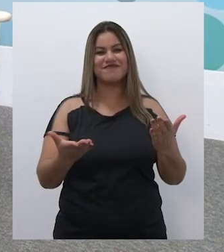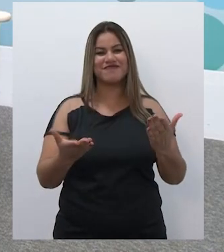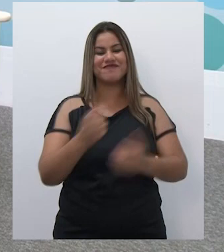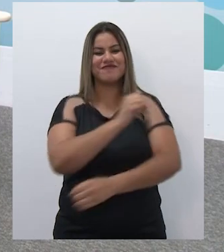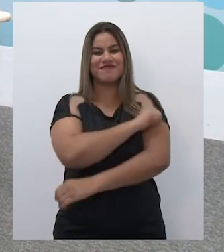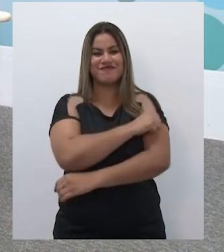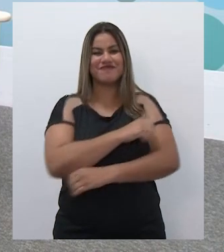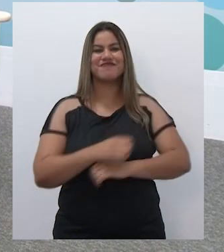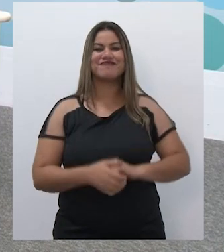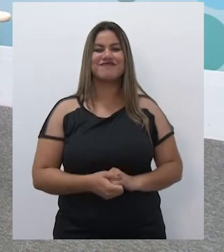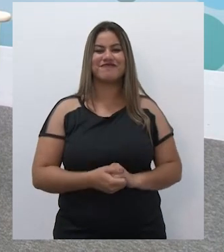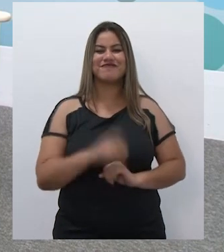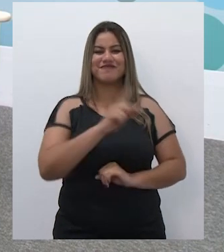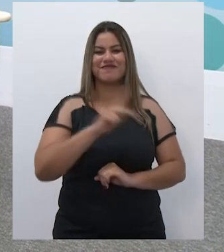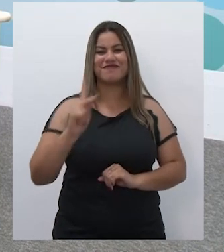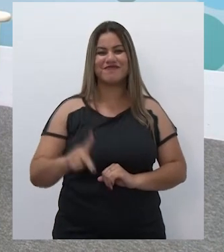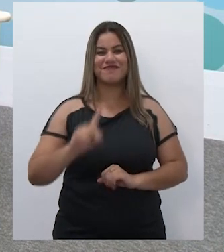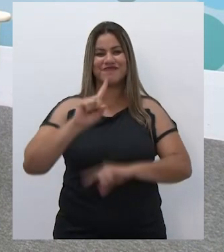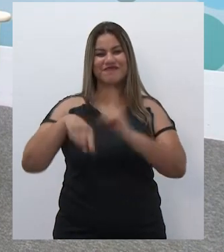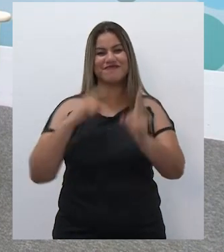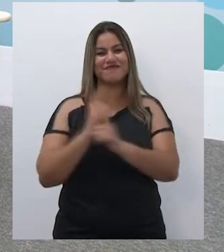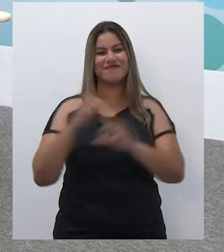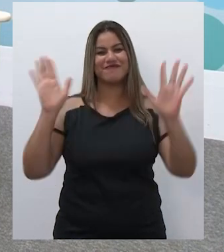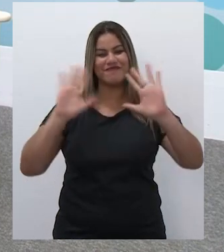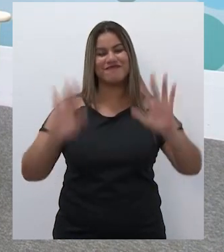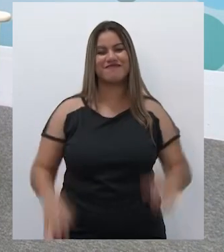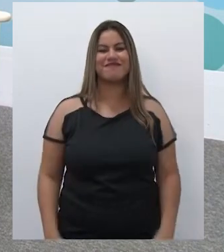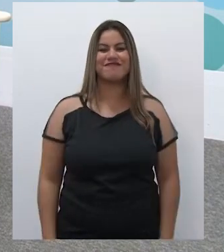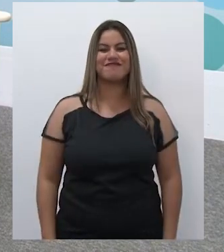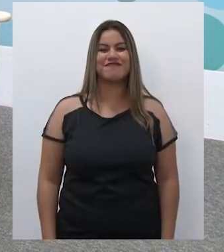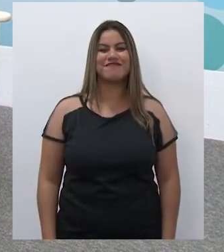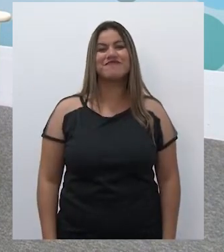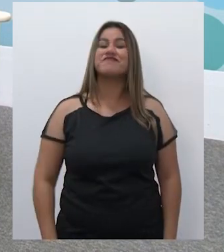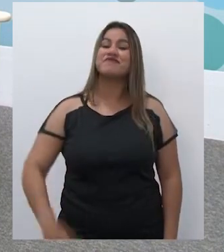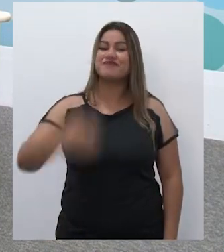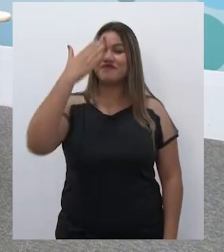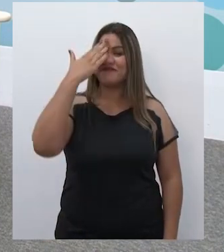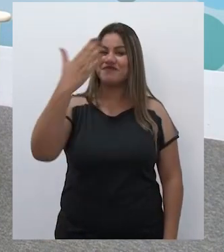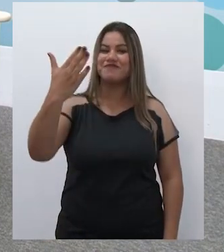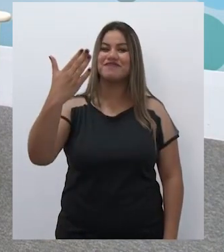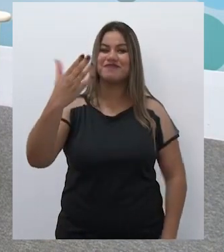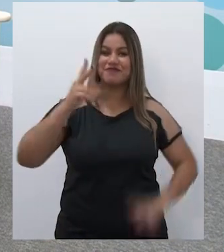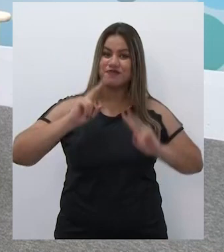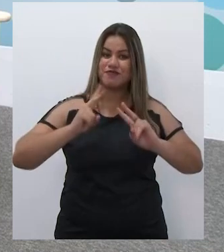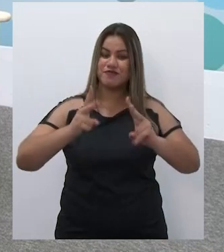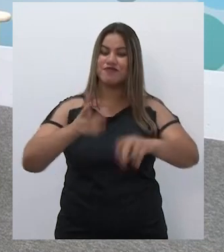oitavo ano. Professores, até a mais. Pessoal, muito obrigado.